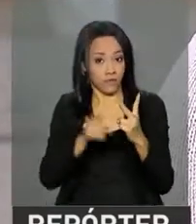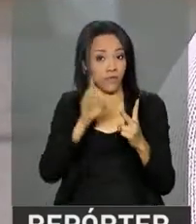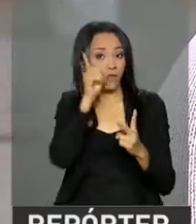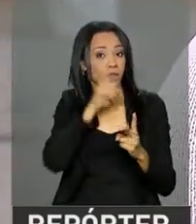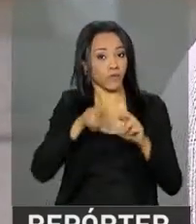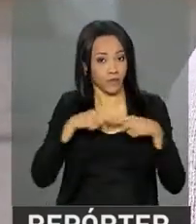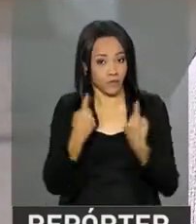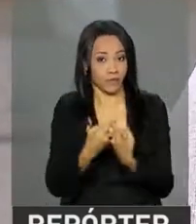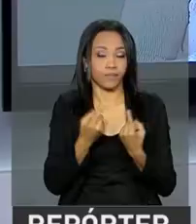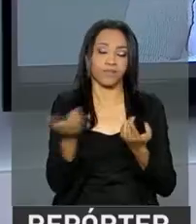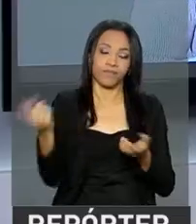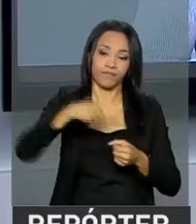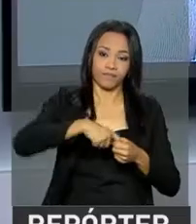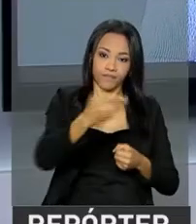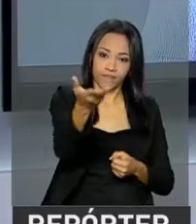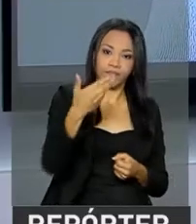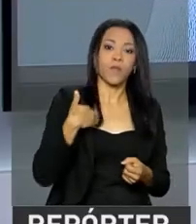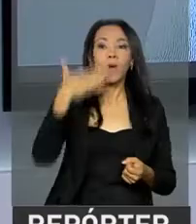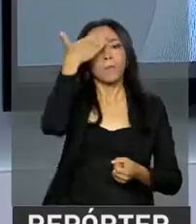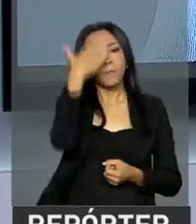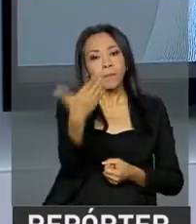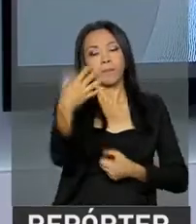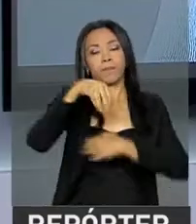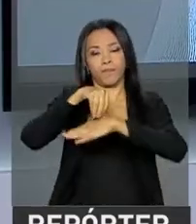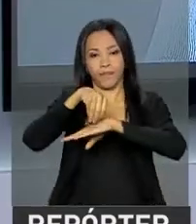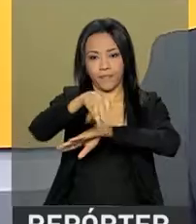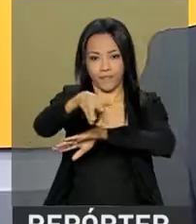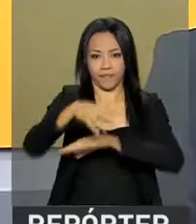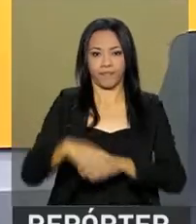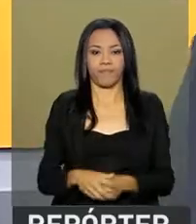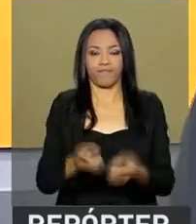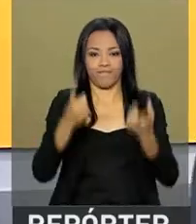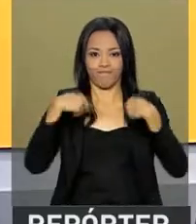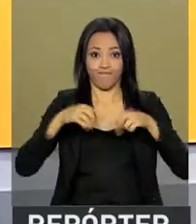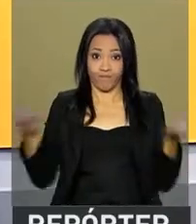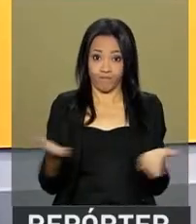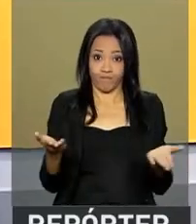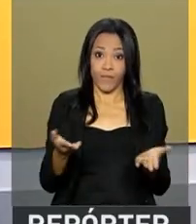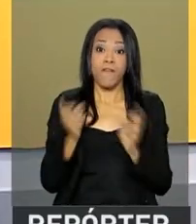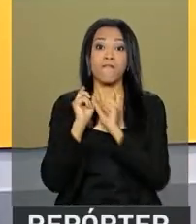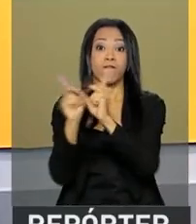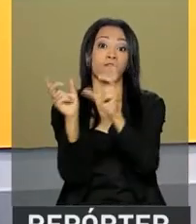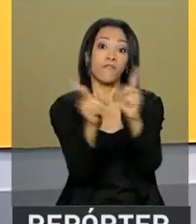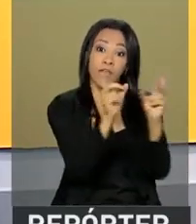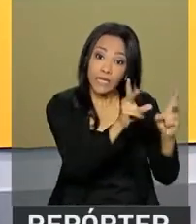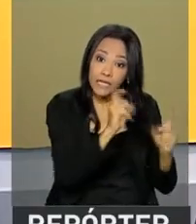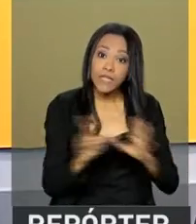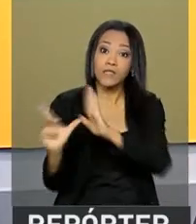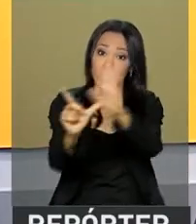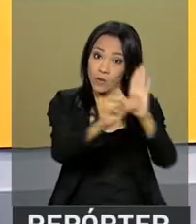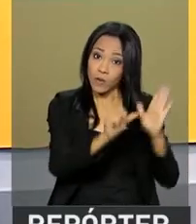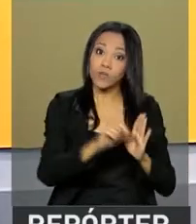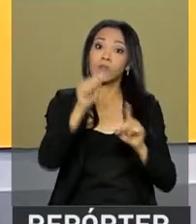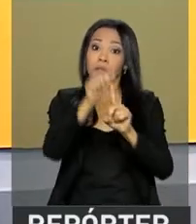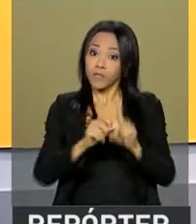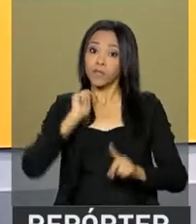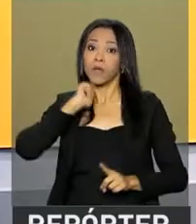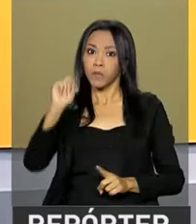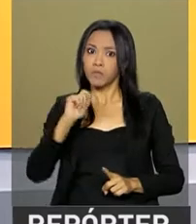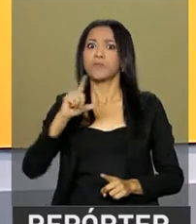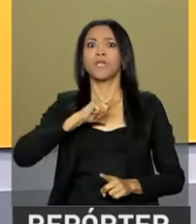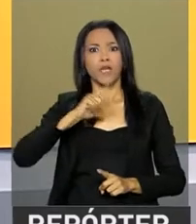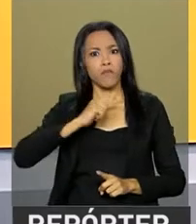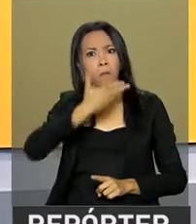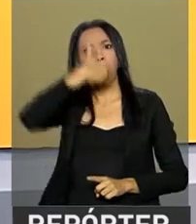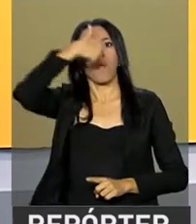foto com você leandro zambon mar abrigado pelas suas informações e olhar vendas do comércio varejista em abril tiveram o melhor